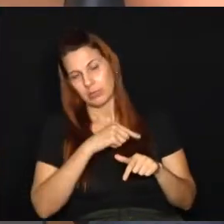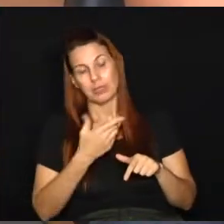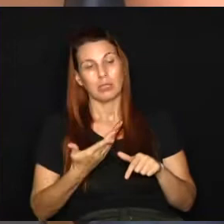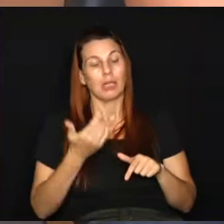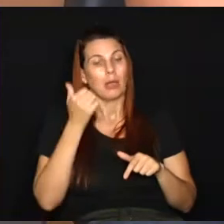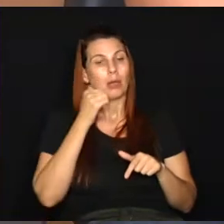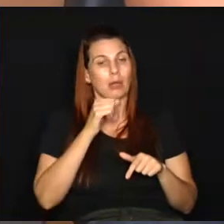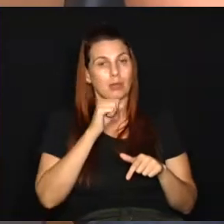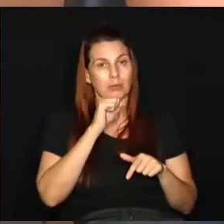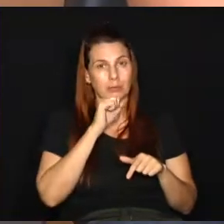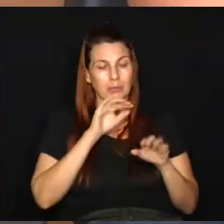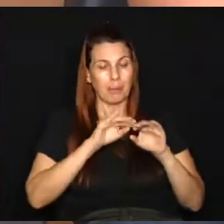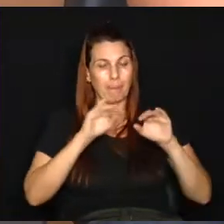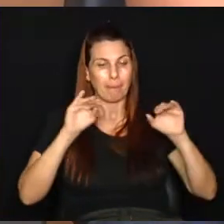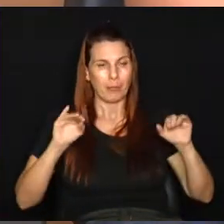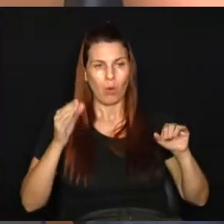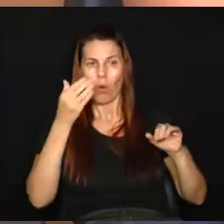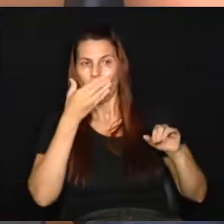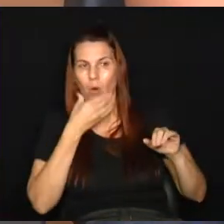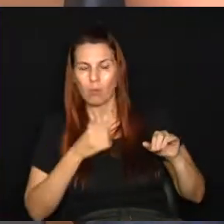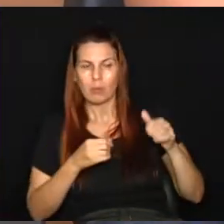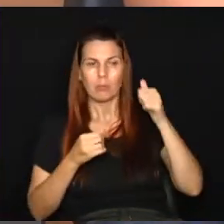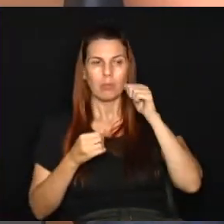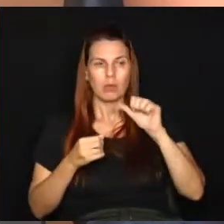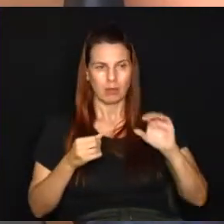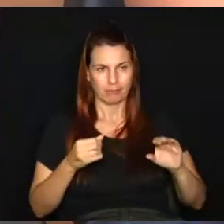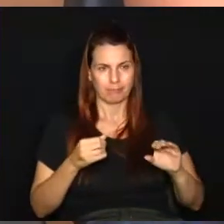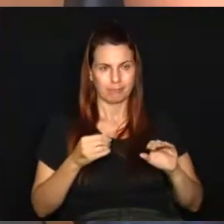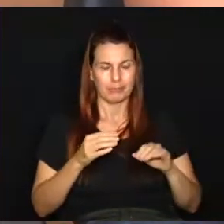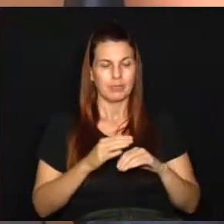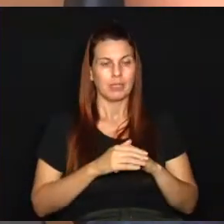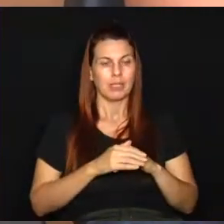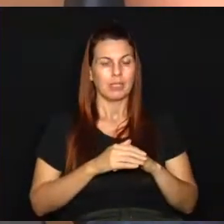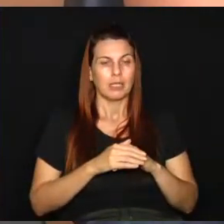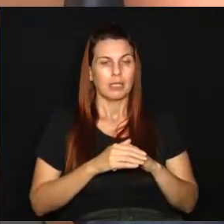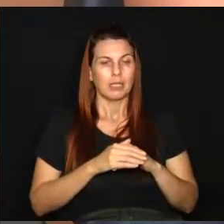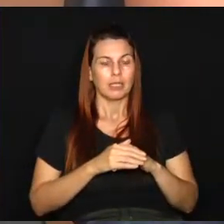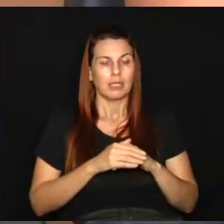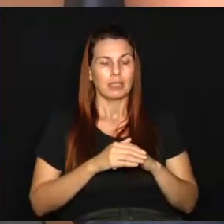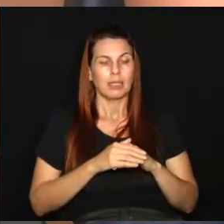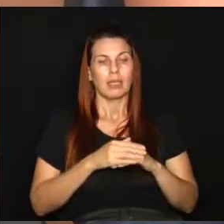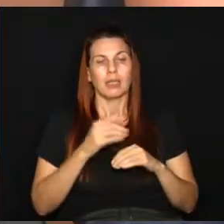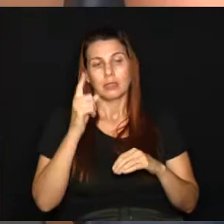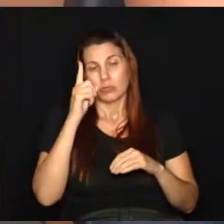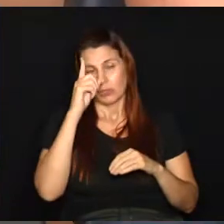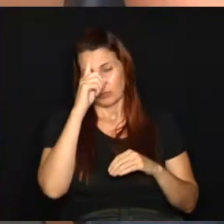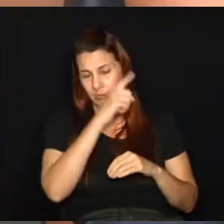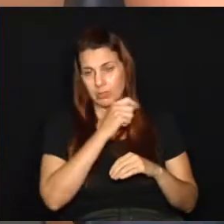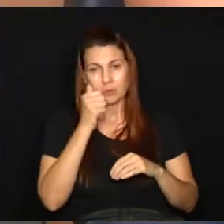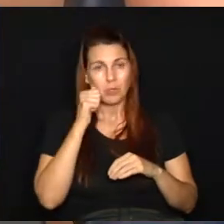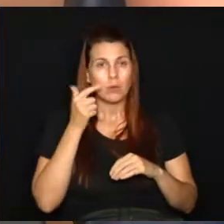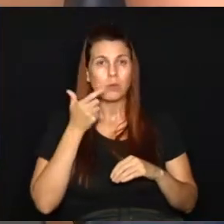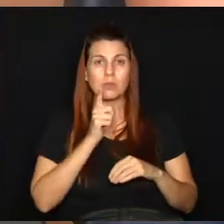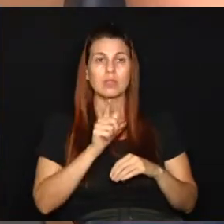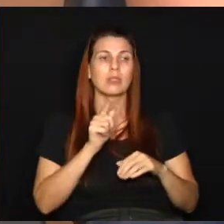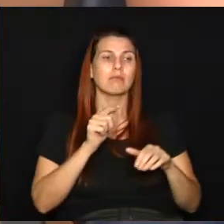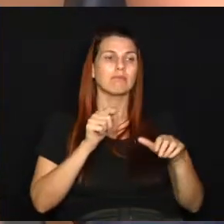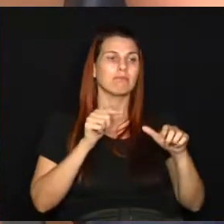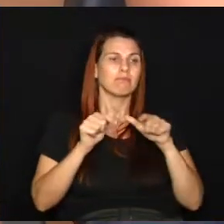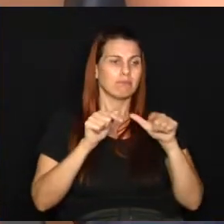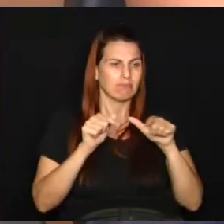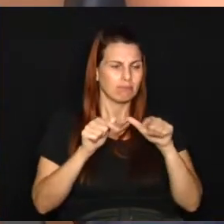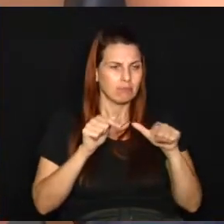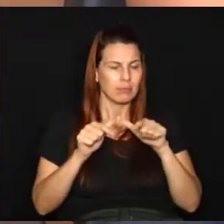maternidade para a licença paternidade. Então, as mulheres elas têm também essa dificuldade de reinserção e de se manter num nível